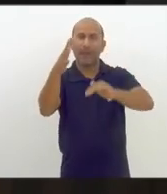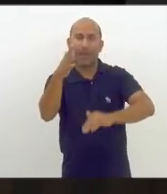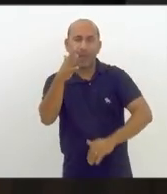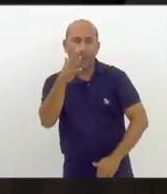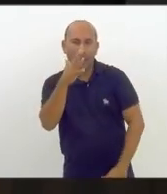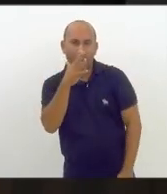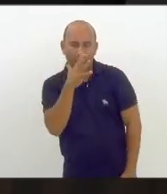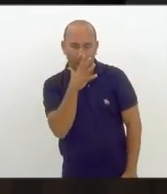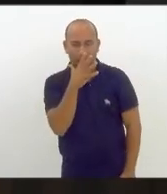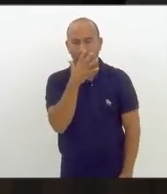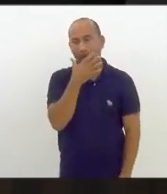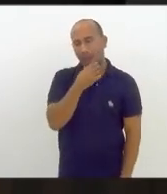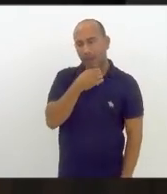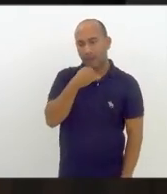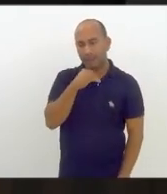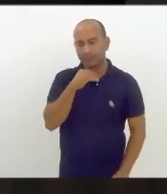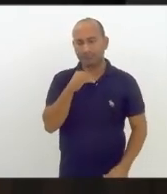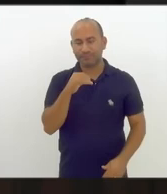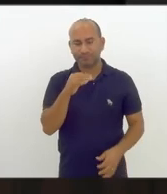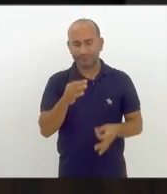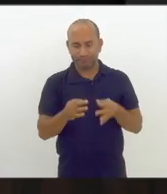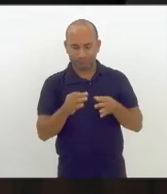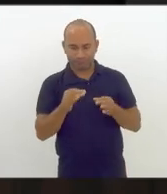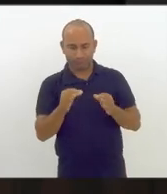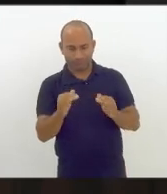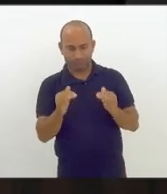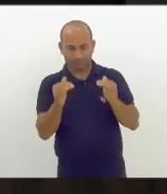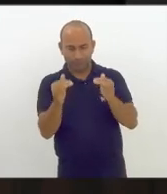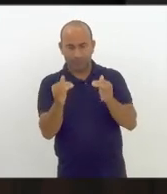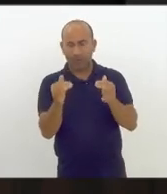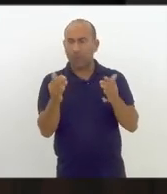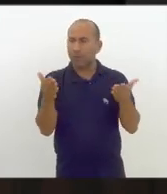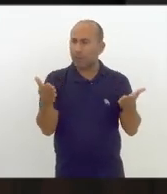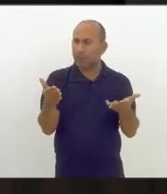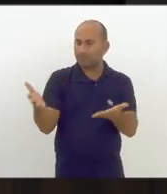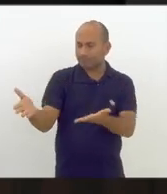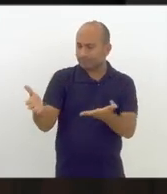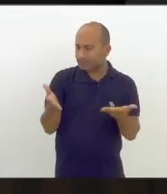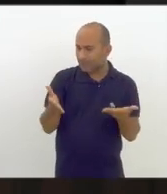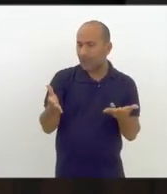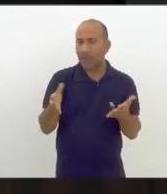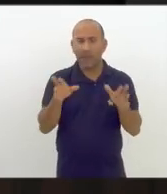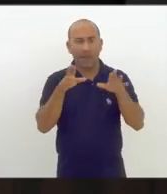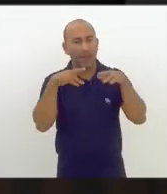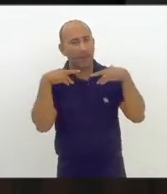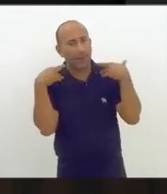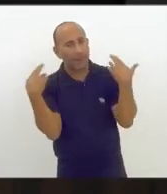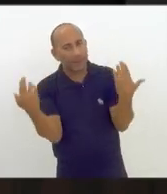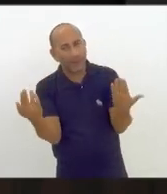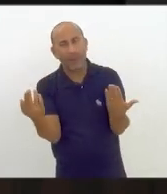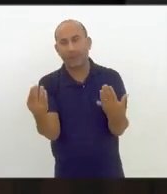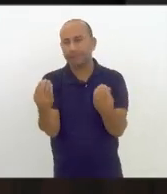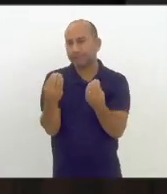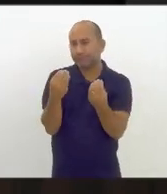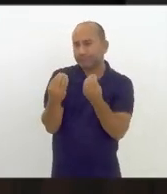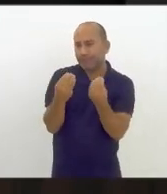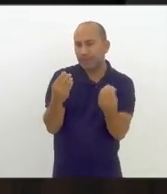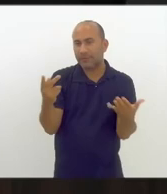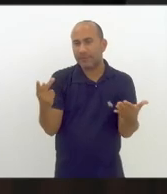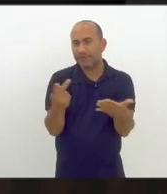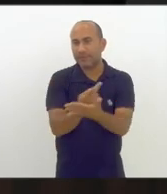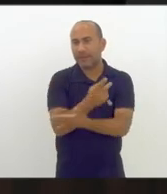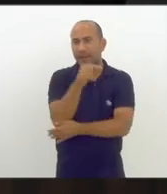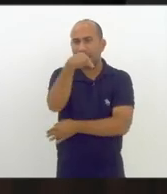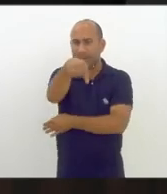ao homenageado de hoje. Aproveito para convidá-los para um coquetel que será oferecido na galeria, localizada no